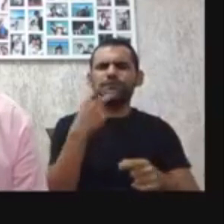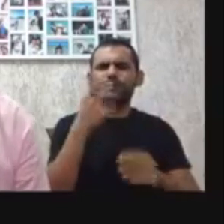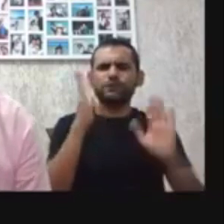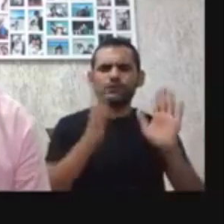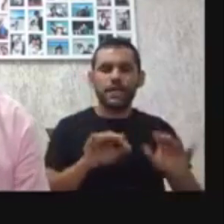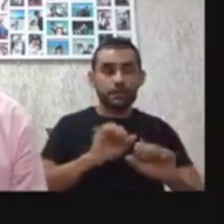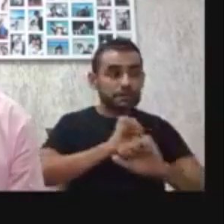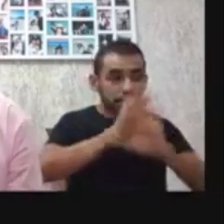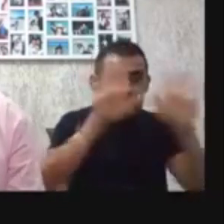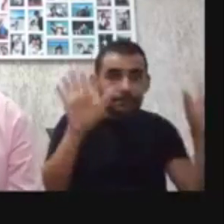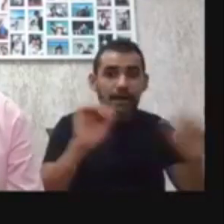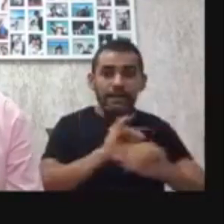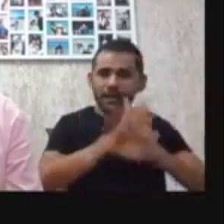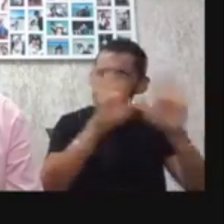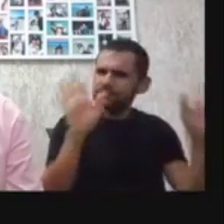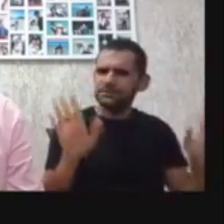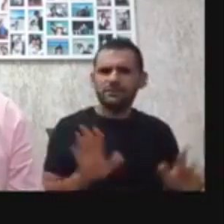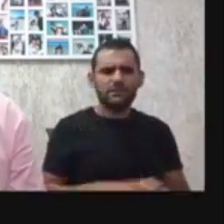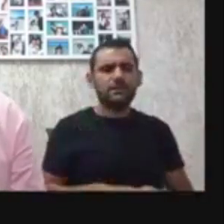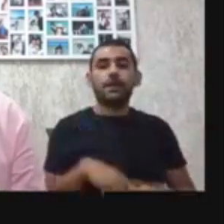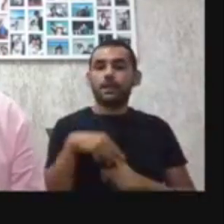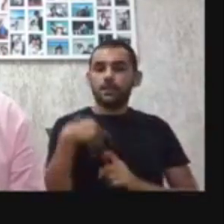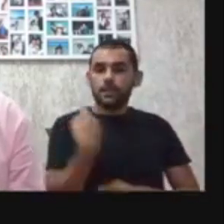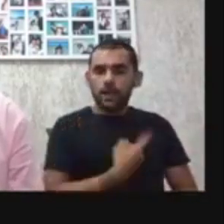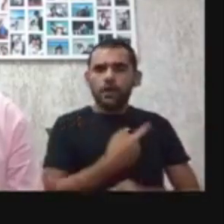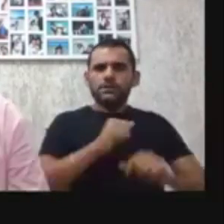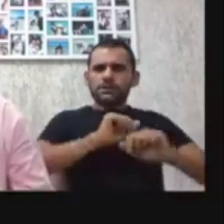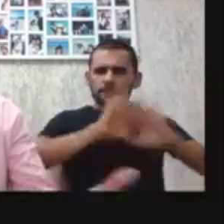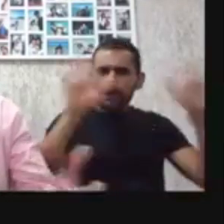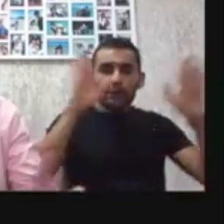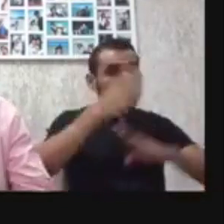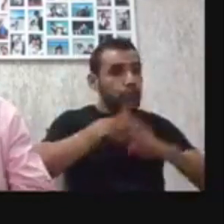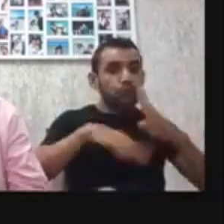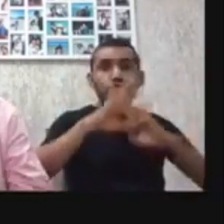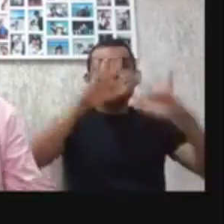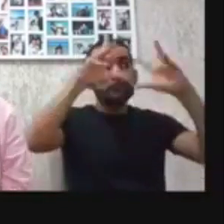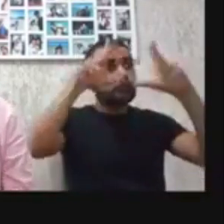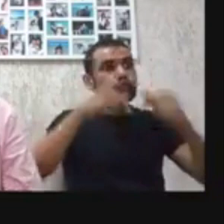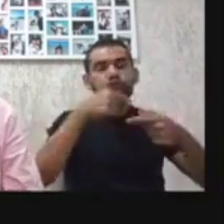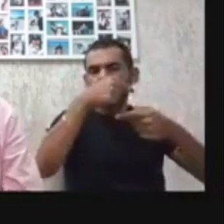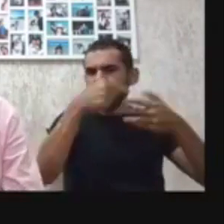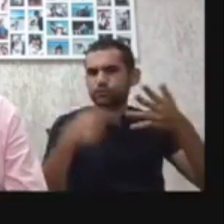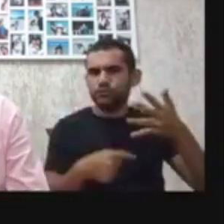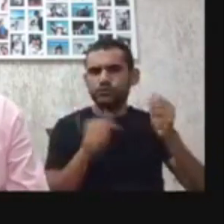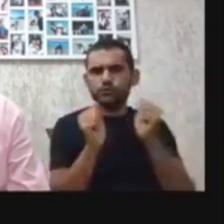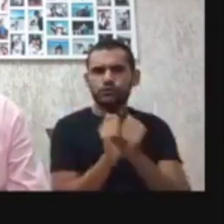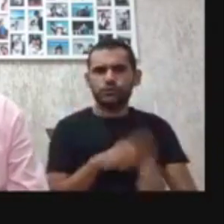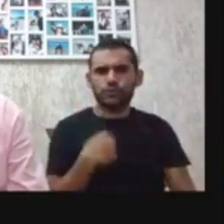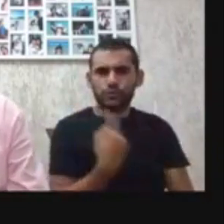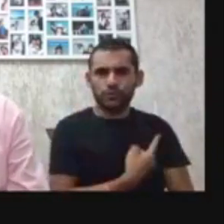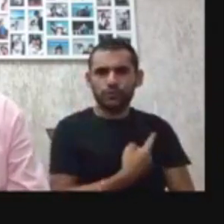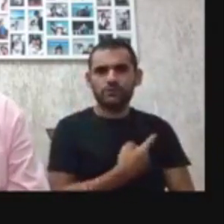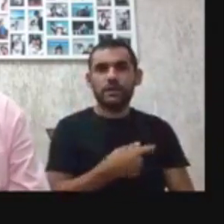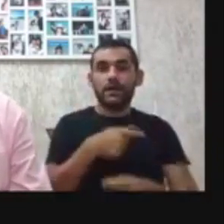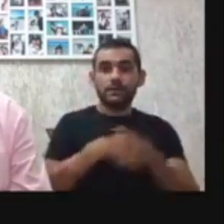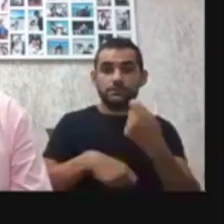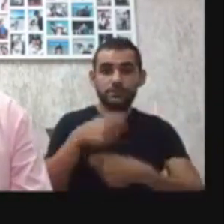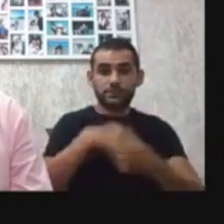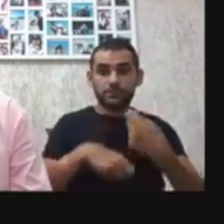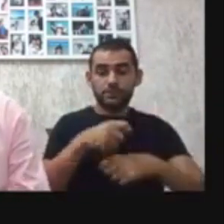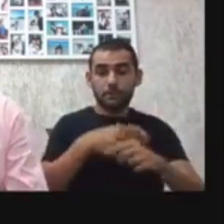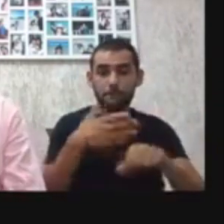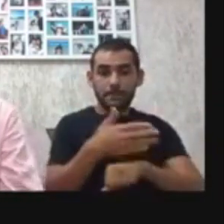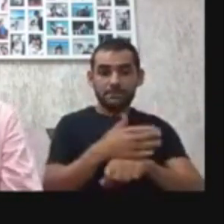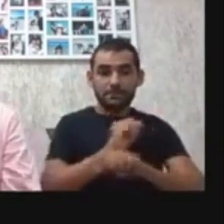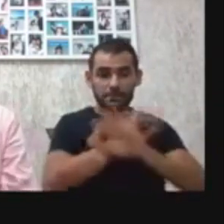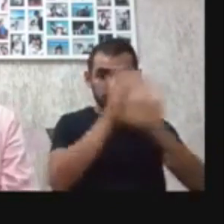a transparência. Nós temos transparência total em tudo. Em tudo conosco será a gestão participativa